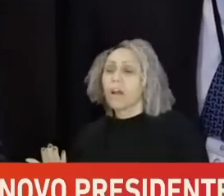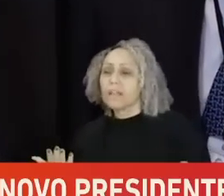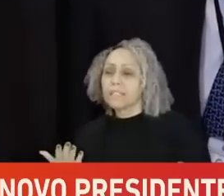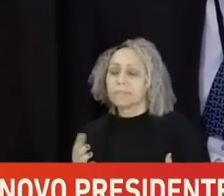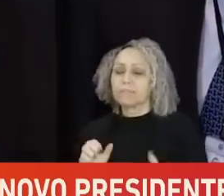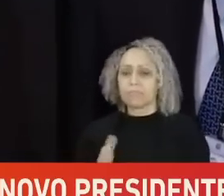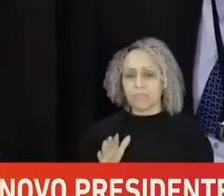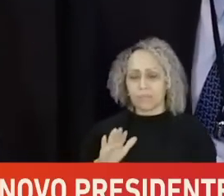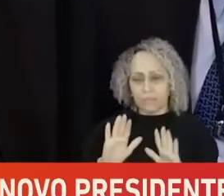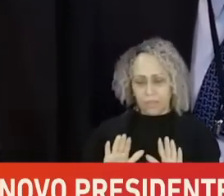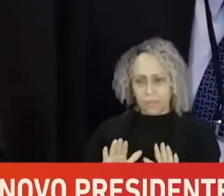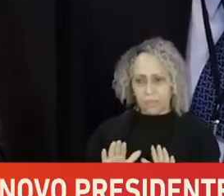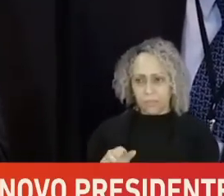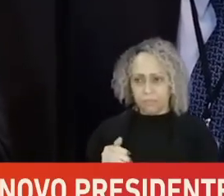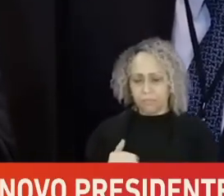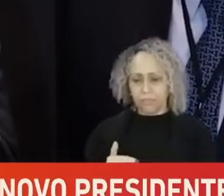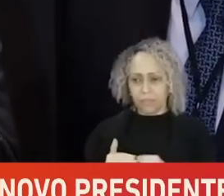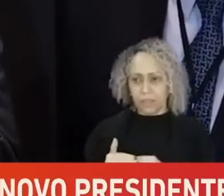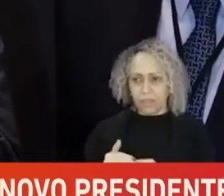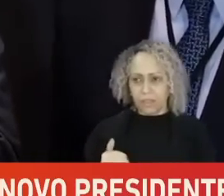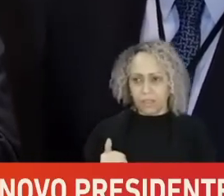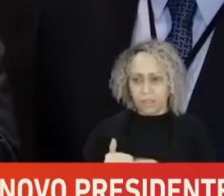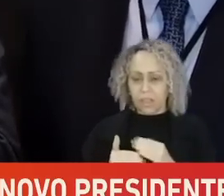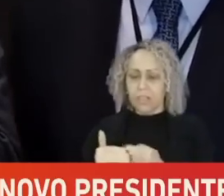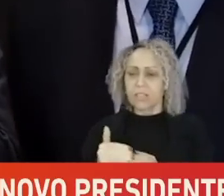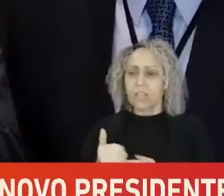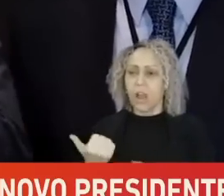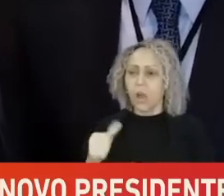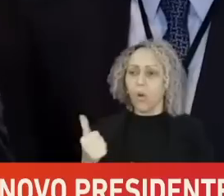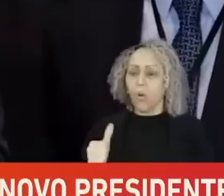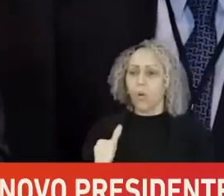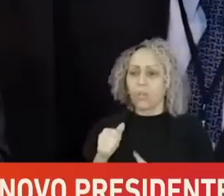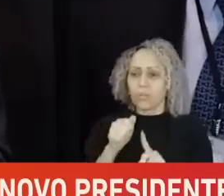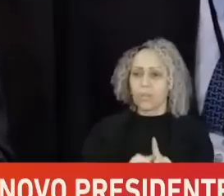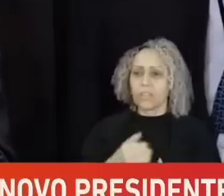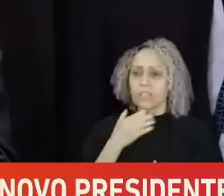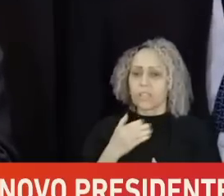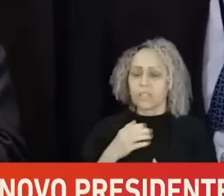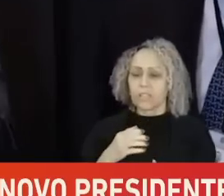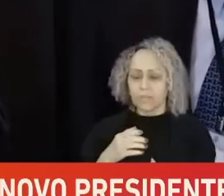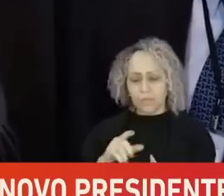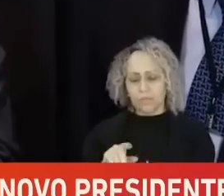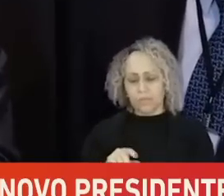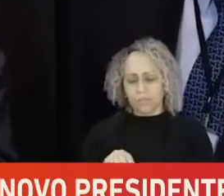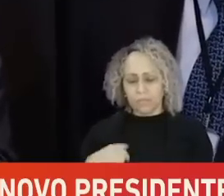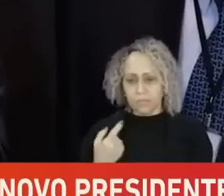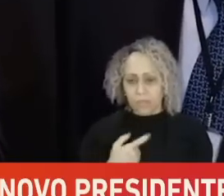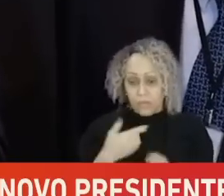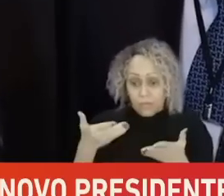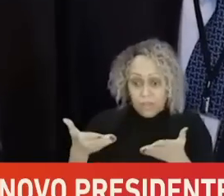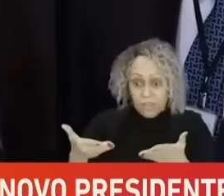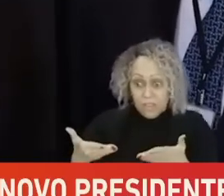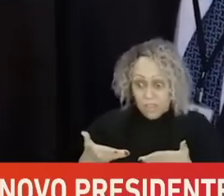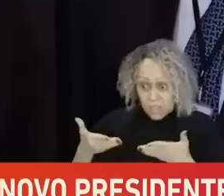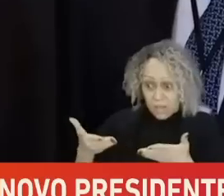o contribuinte, né? A gente tem várias histórias de investimentos feitos pelo BNDES, pela Petrobras, de grandes campeões nacionais, né? O BNDES, ao